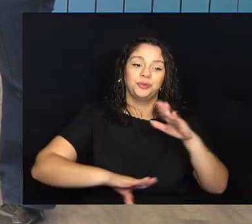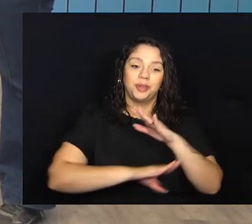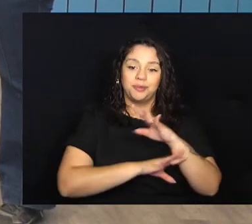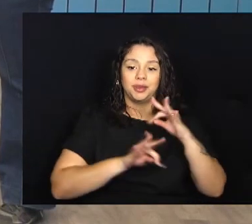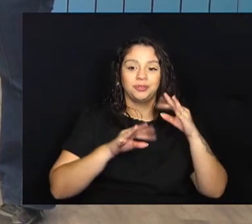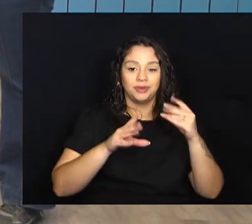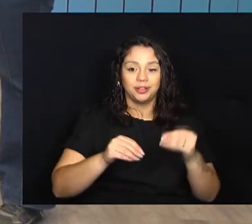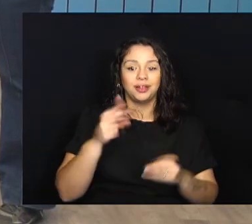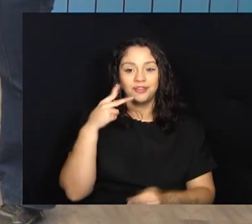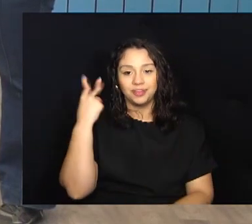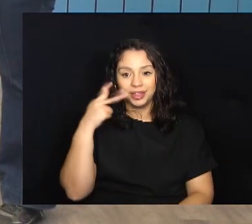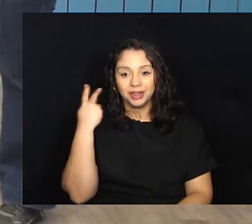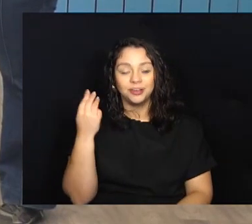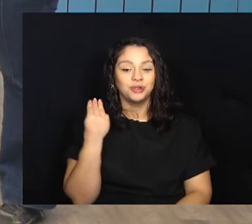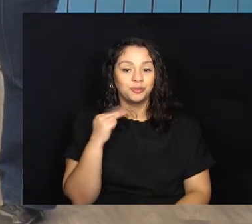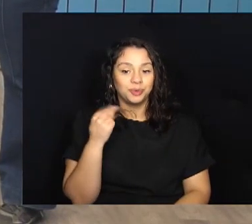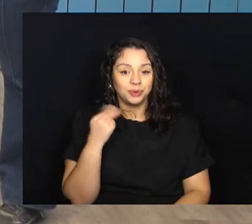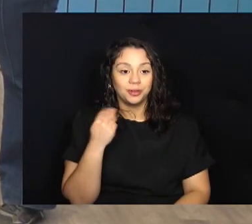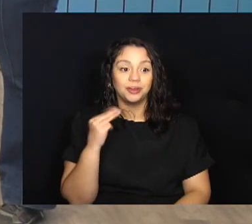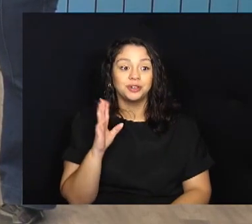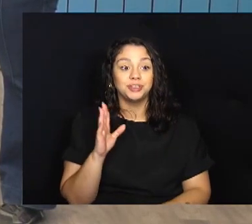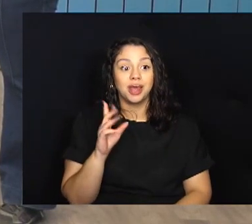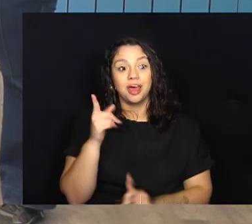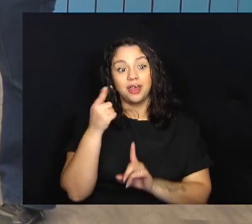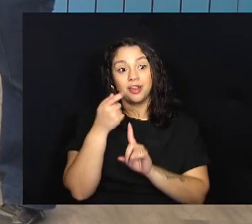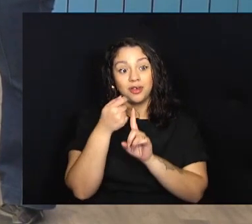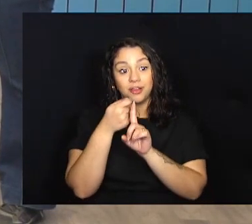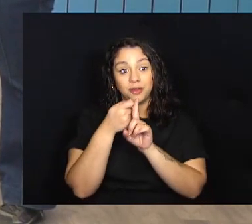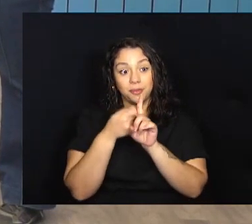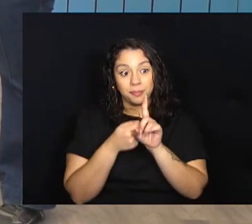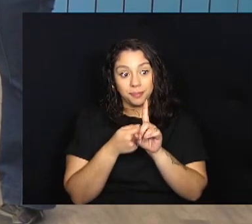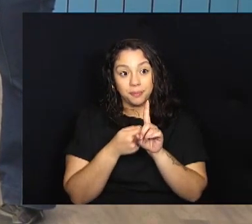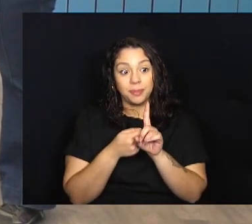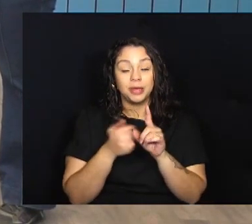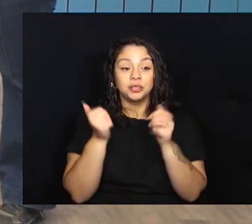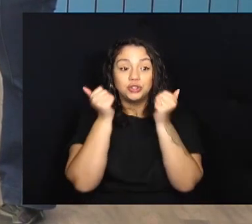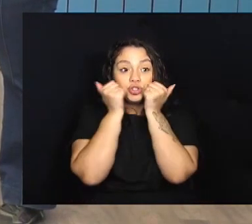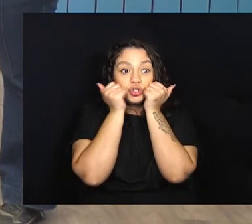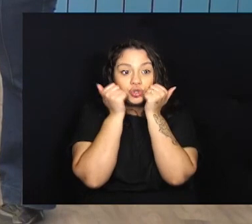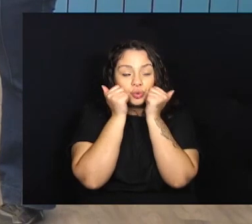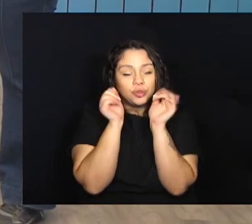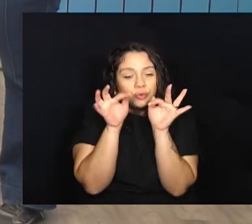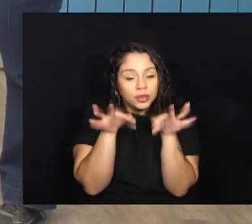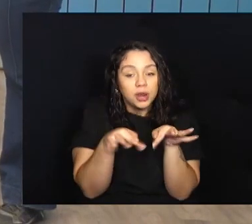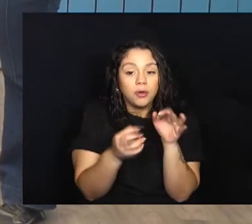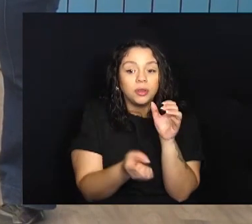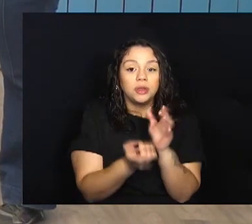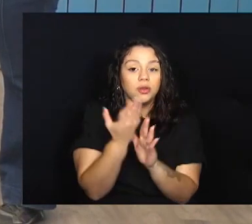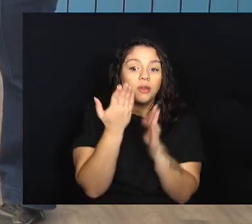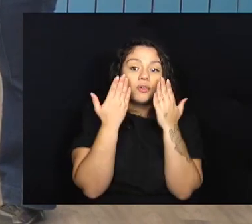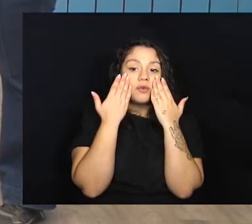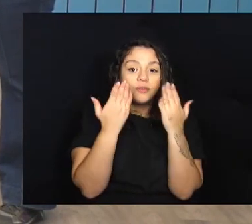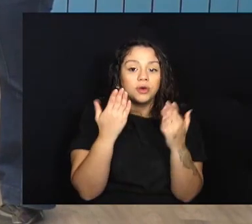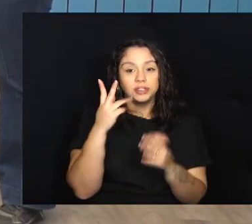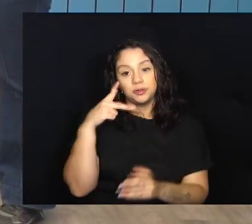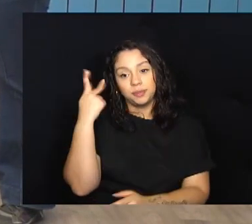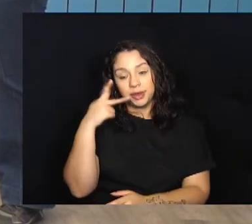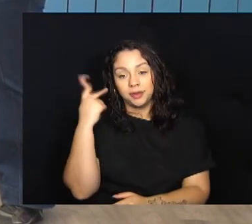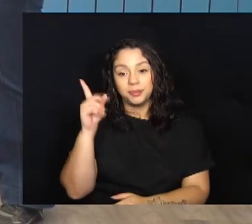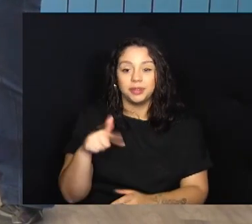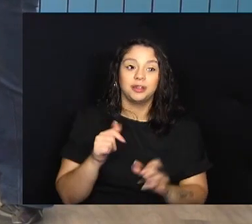Vereadora Mariana Conte, no fim do mês de junho, por sua iniciativa, foi criada a Frente Parlamentar de Enfrentamento